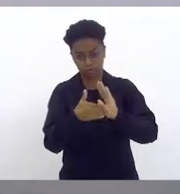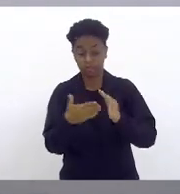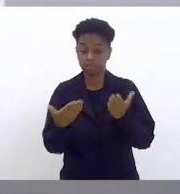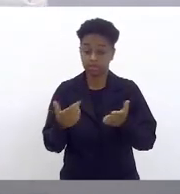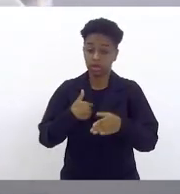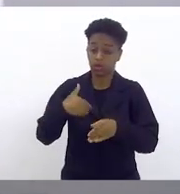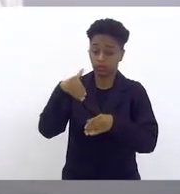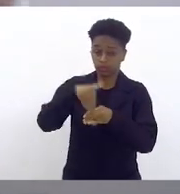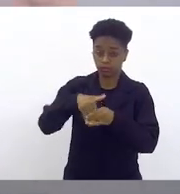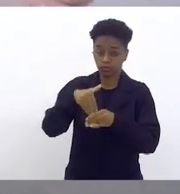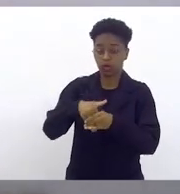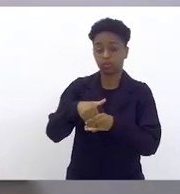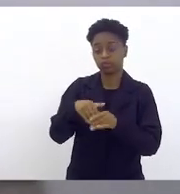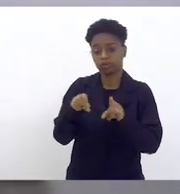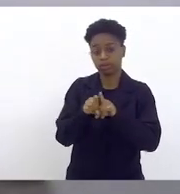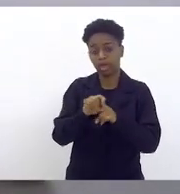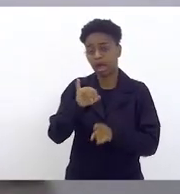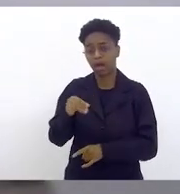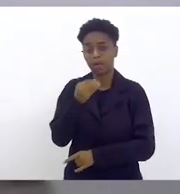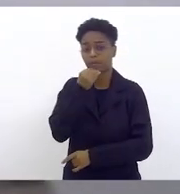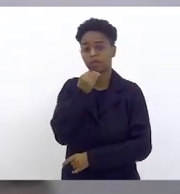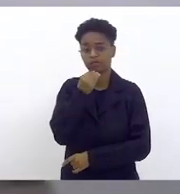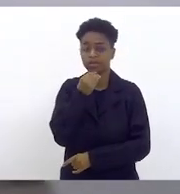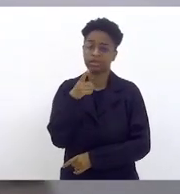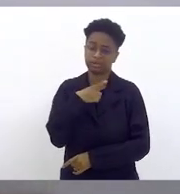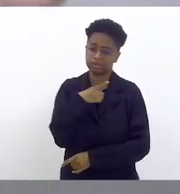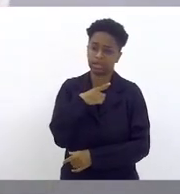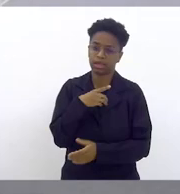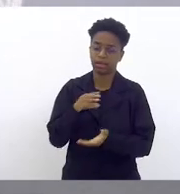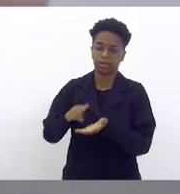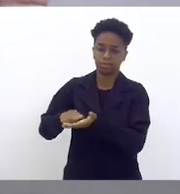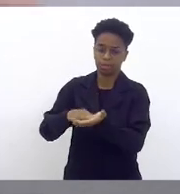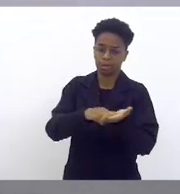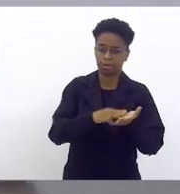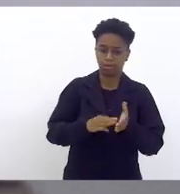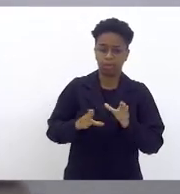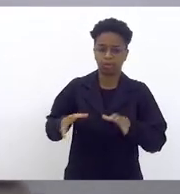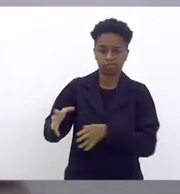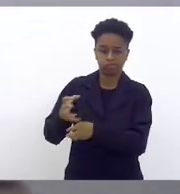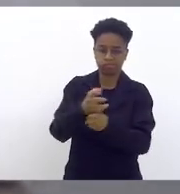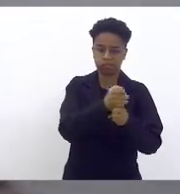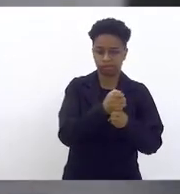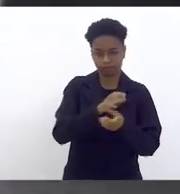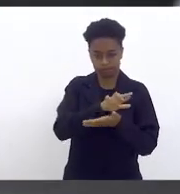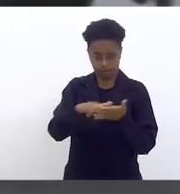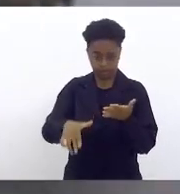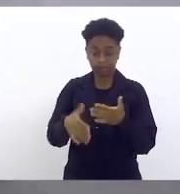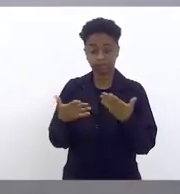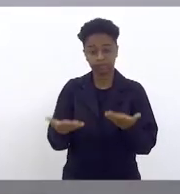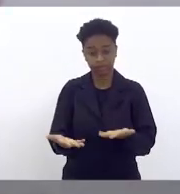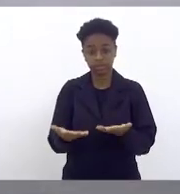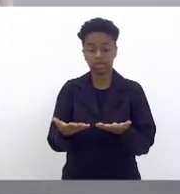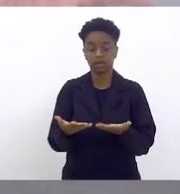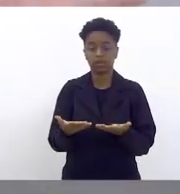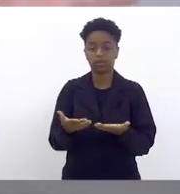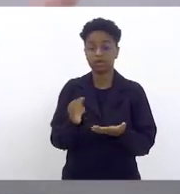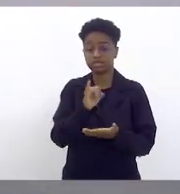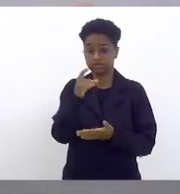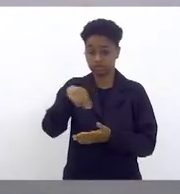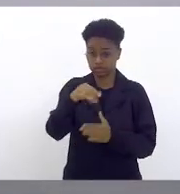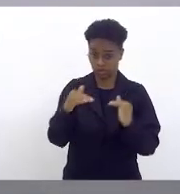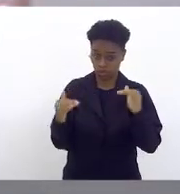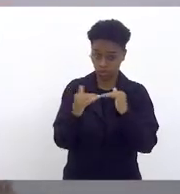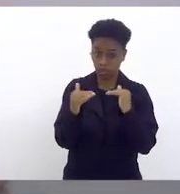em votação aproveitando aqui o quórum da comissão né através dos membros os senhores que